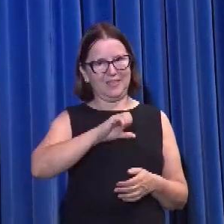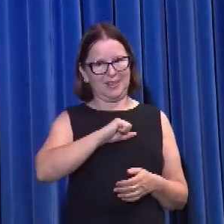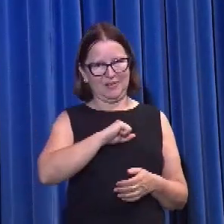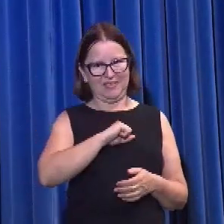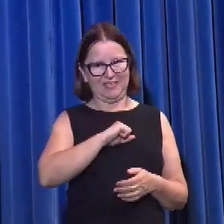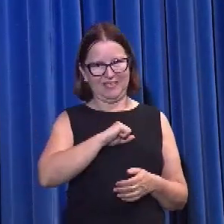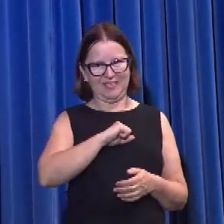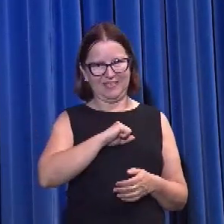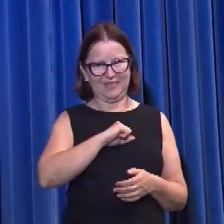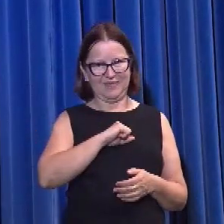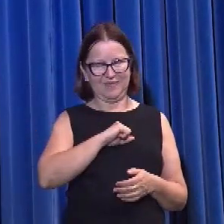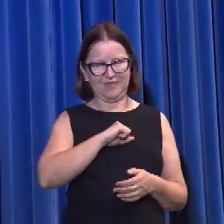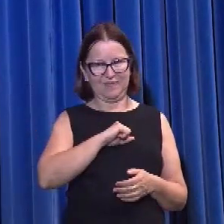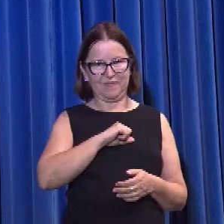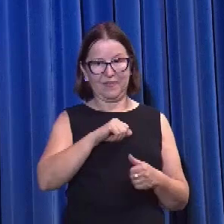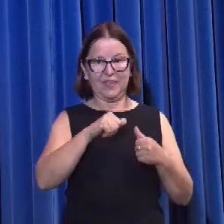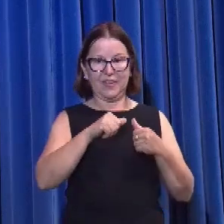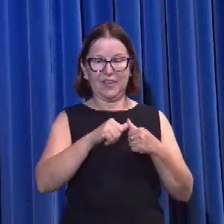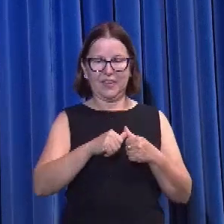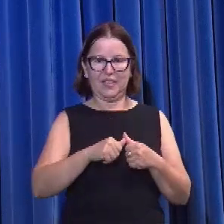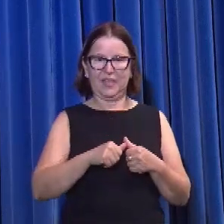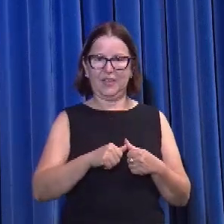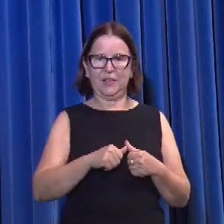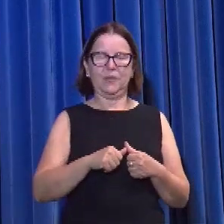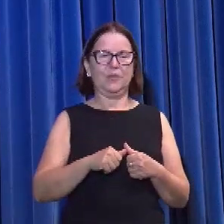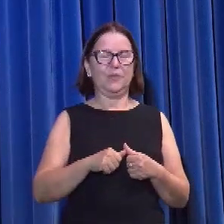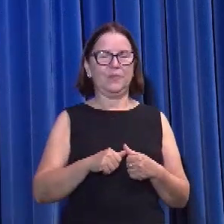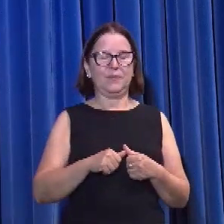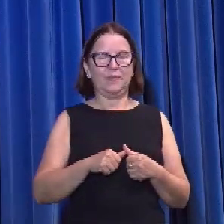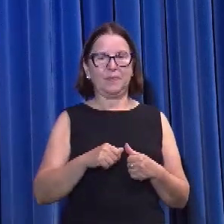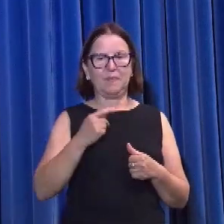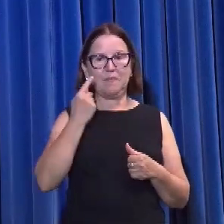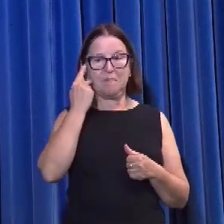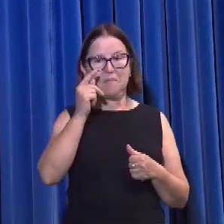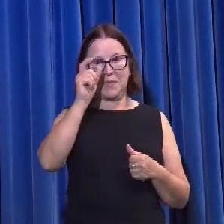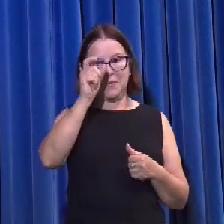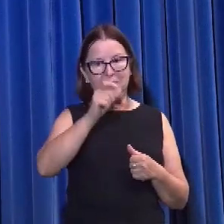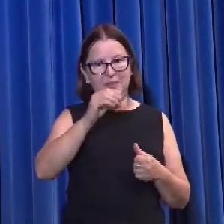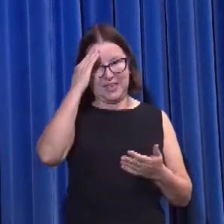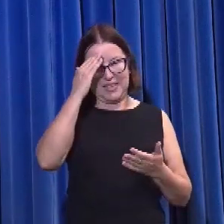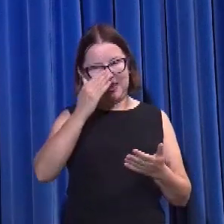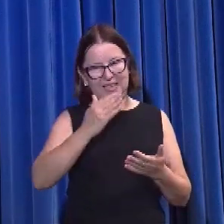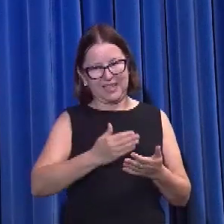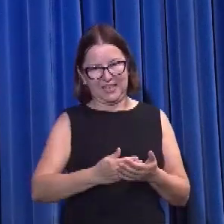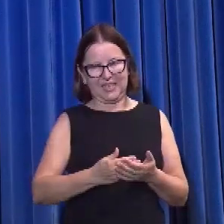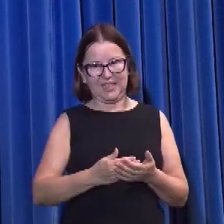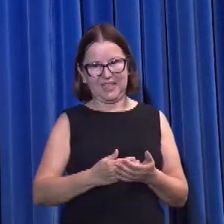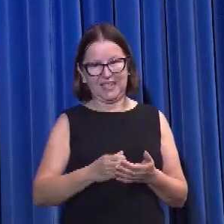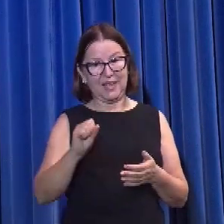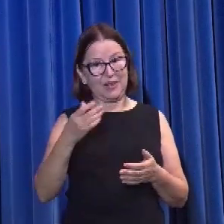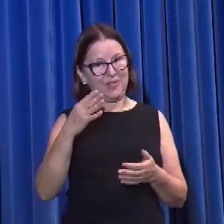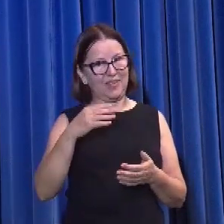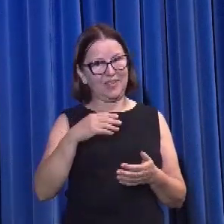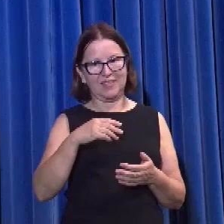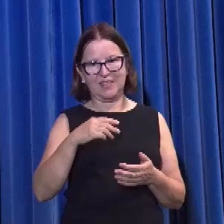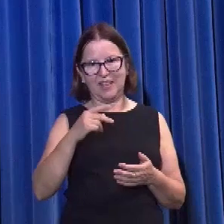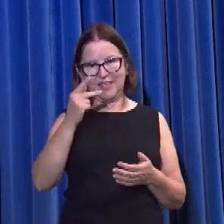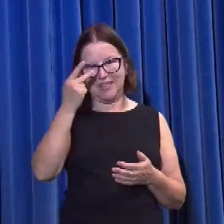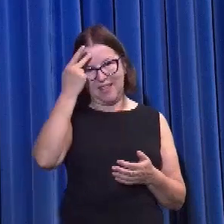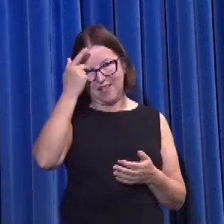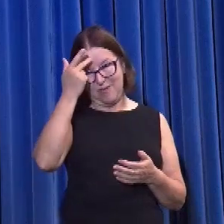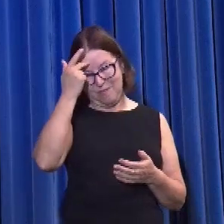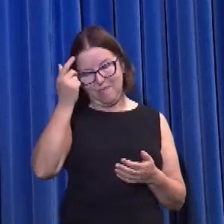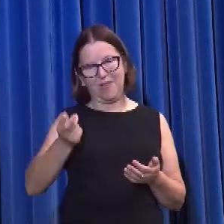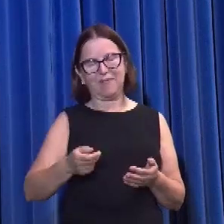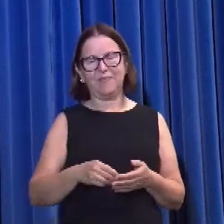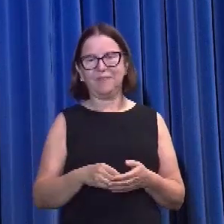Isso ocorre naturalmente, pois o amor é um fruto do Espírito. Na verdade, é o